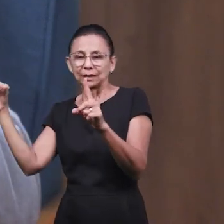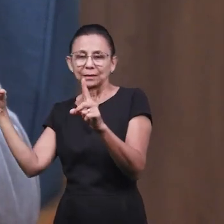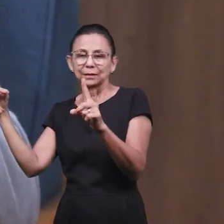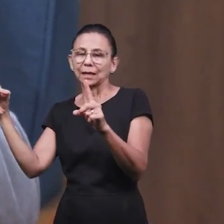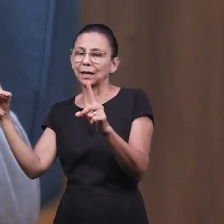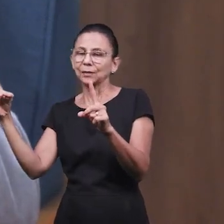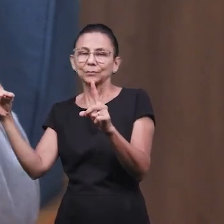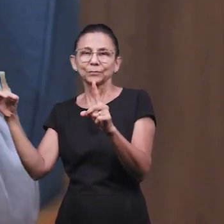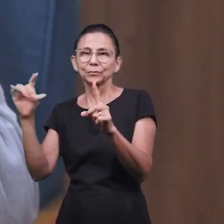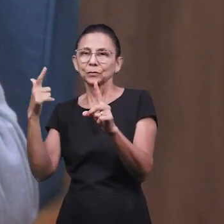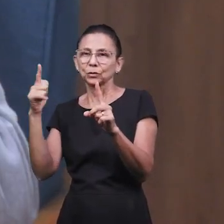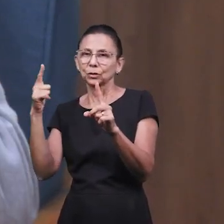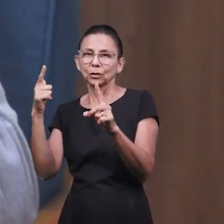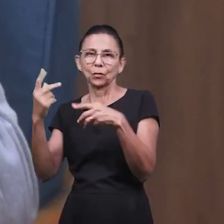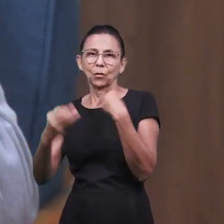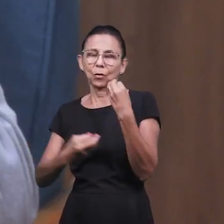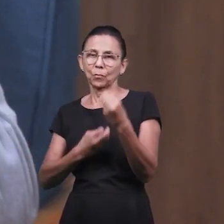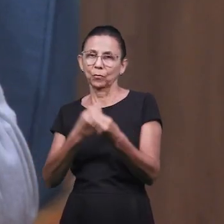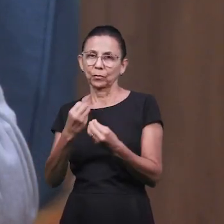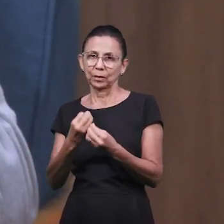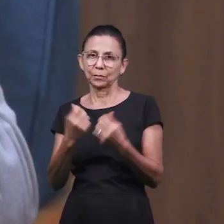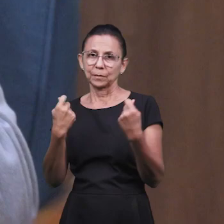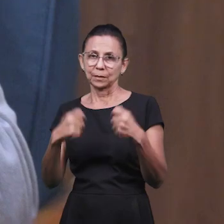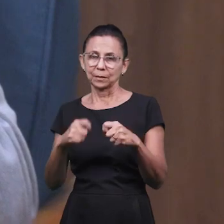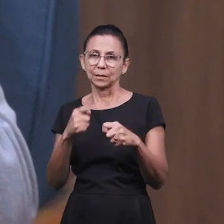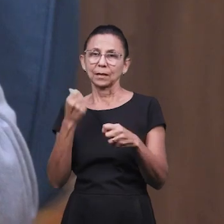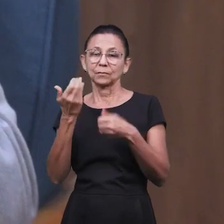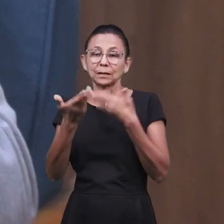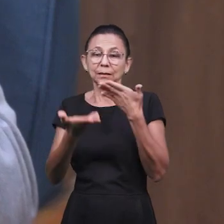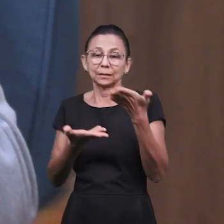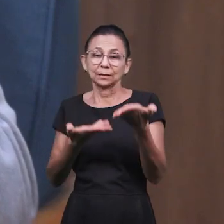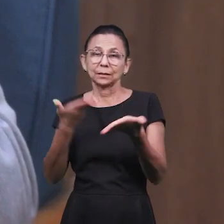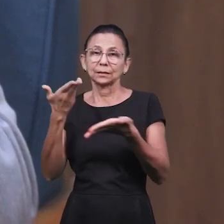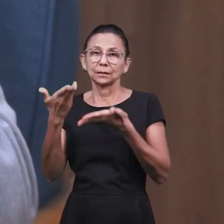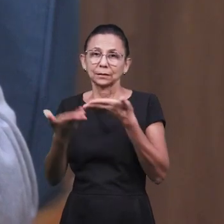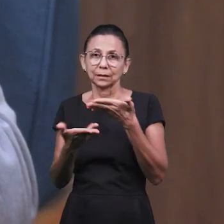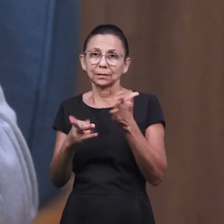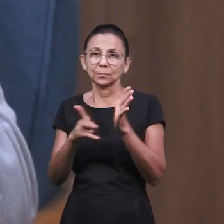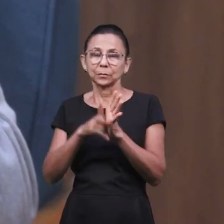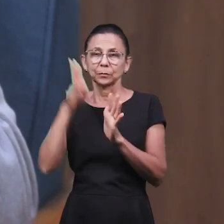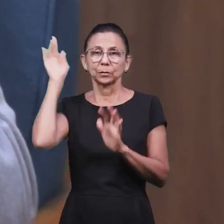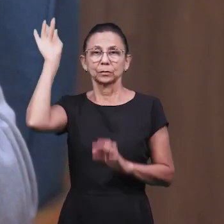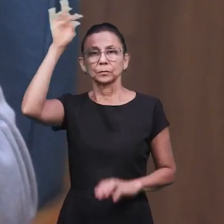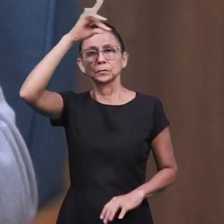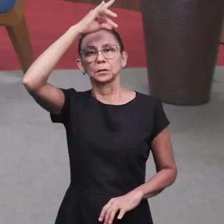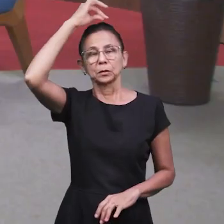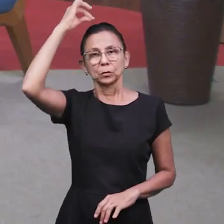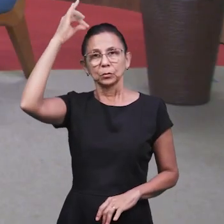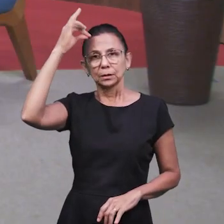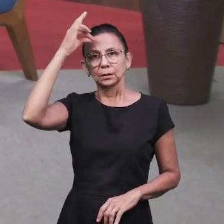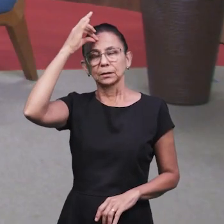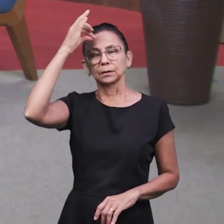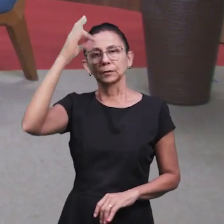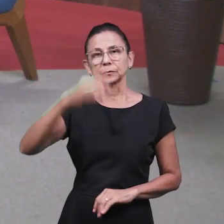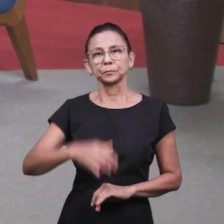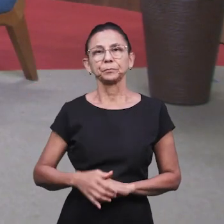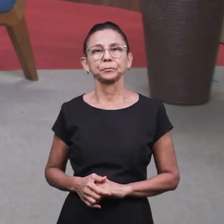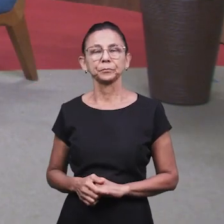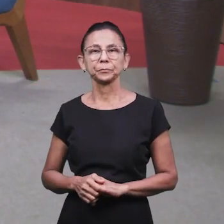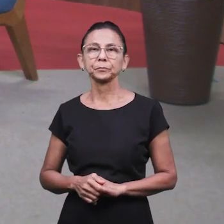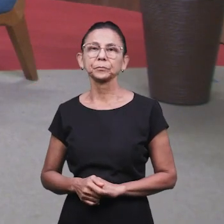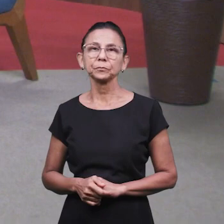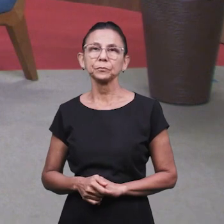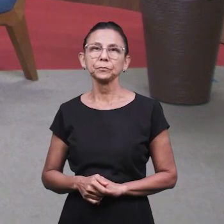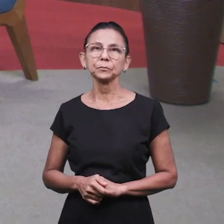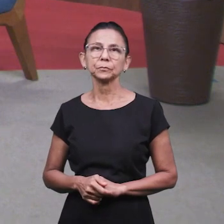essa assistência poderosa. É uma assistência poderosa. Glória a Deus. Né? Glória a Deus. E o homem que